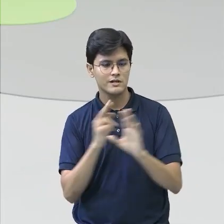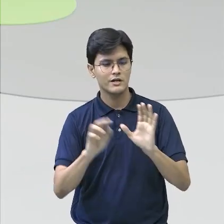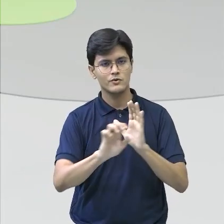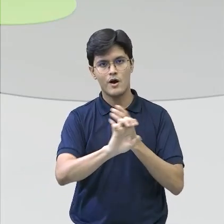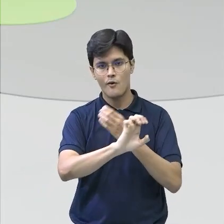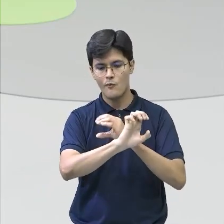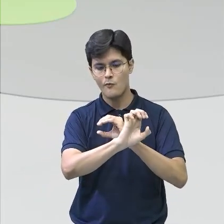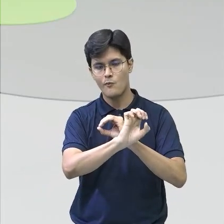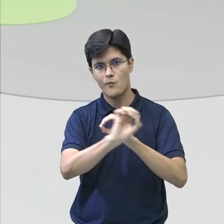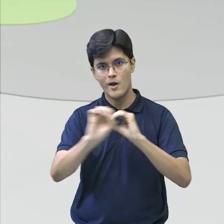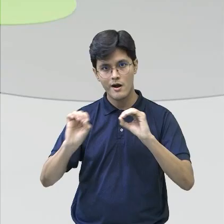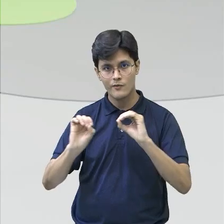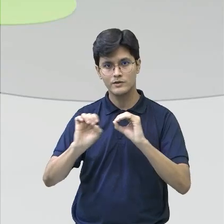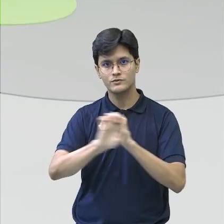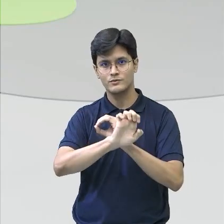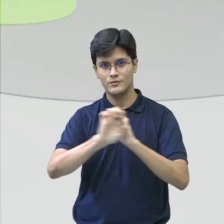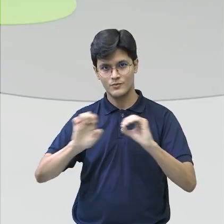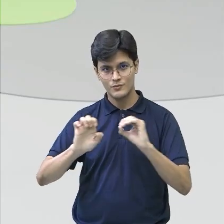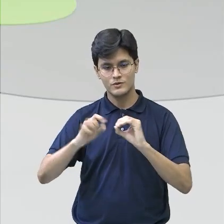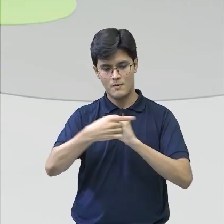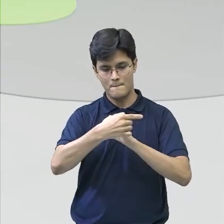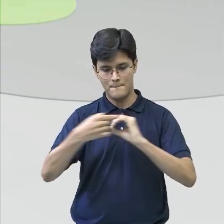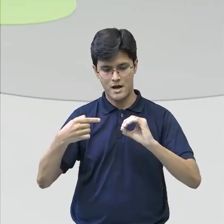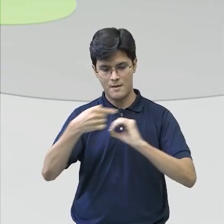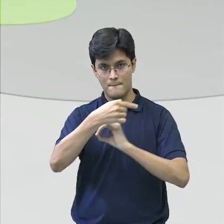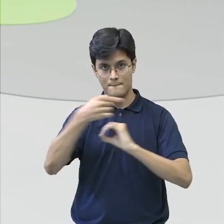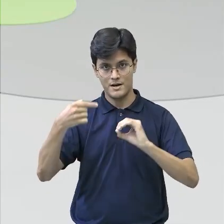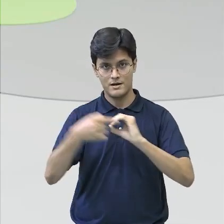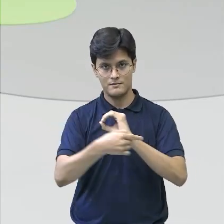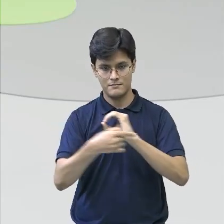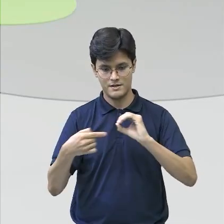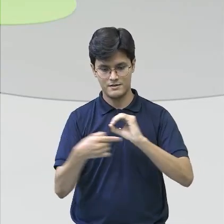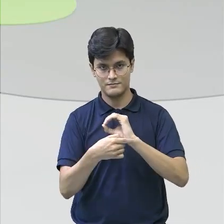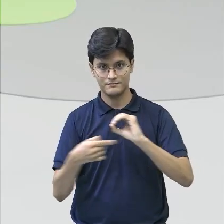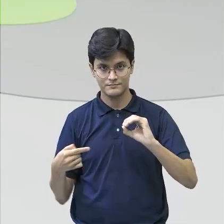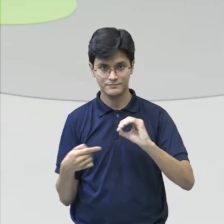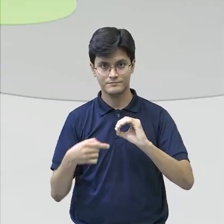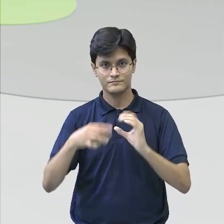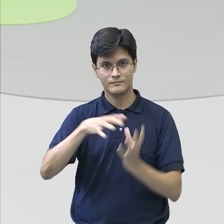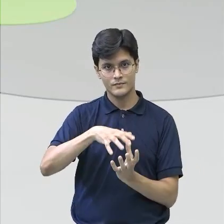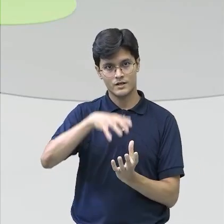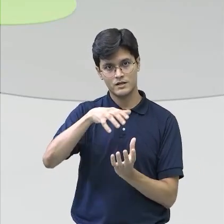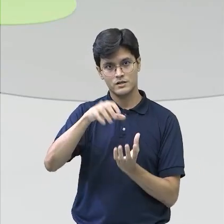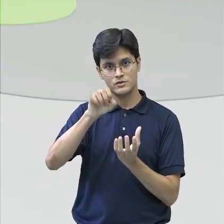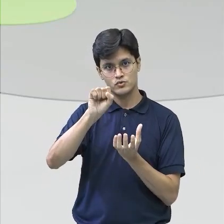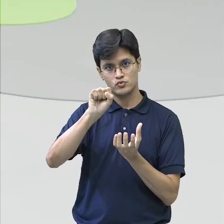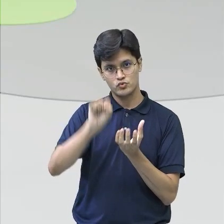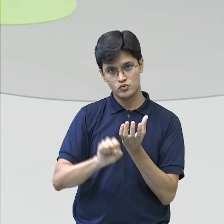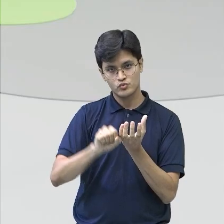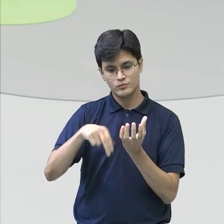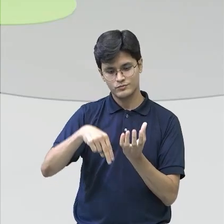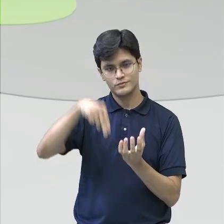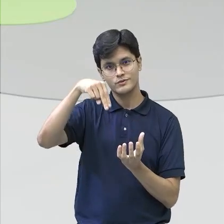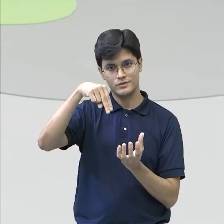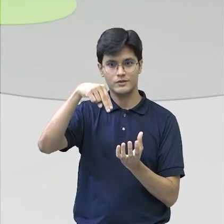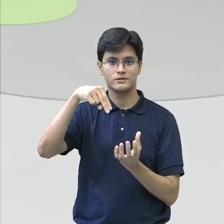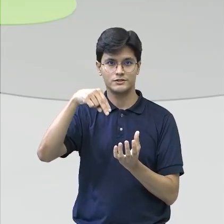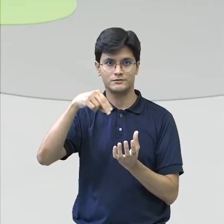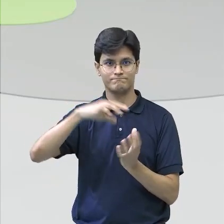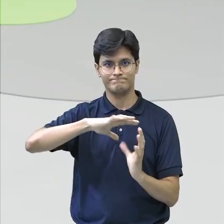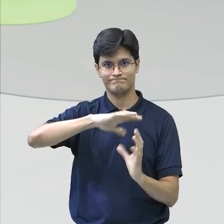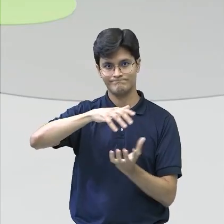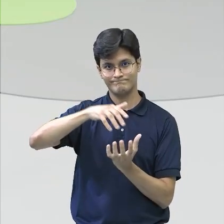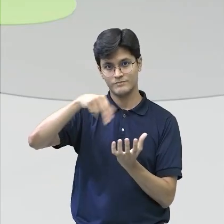nosso planeta em dois hemisférios, hemisfério sul, né? Aliás, hemisfério norte e hemisfério sul. Então, no hemisfério norte, a gente tem